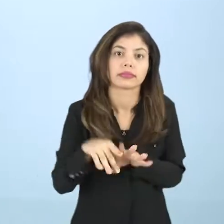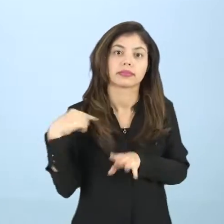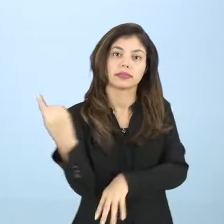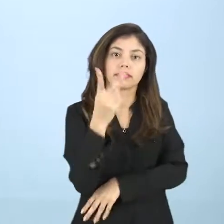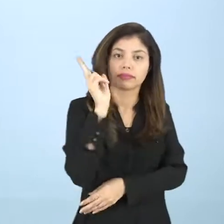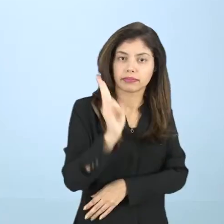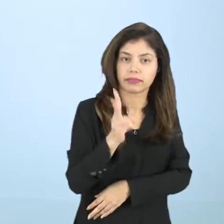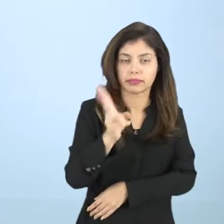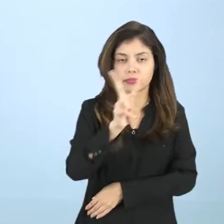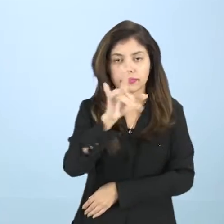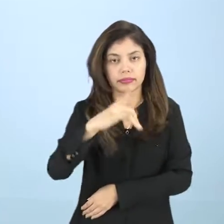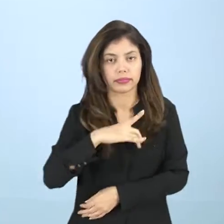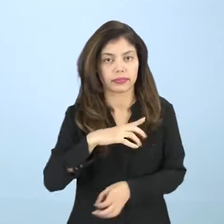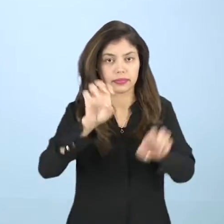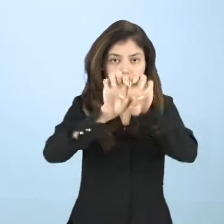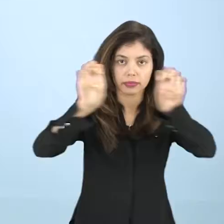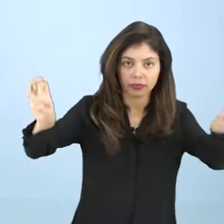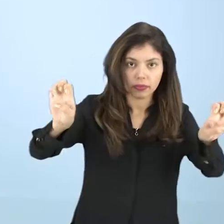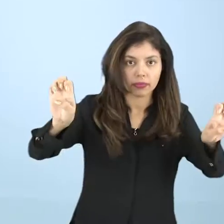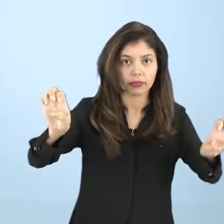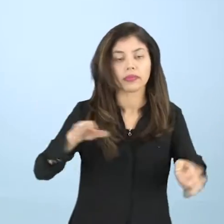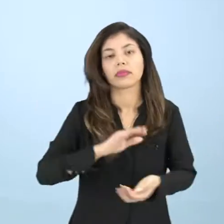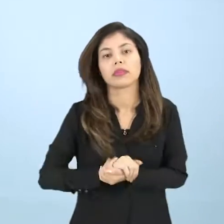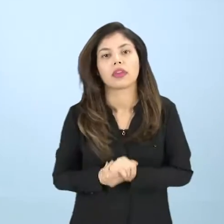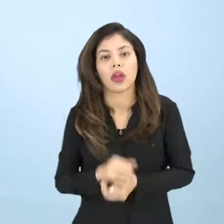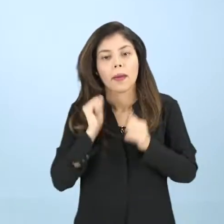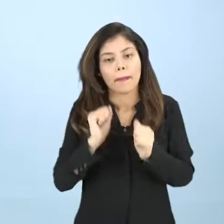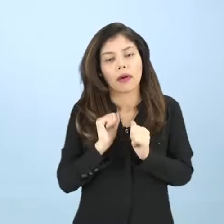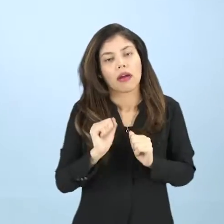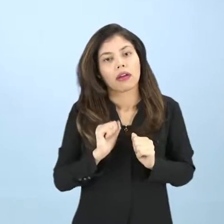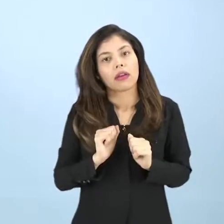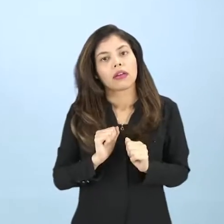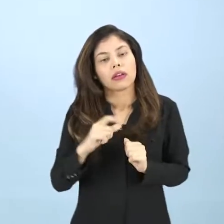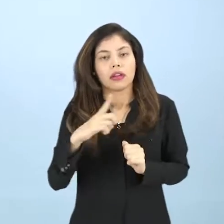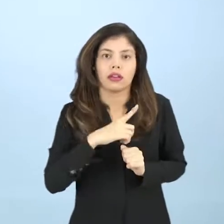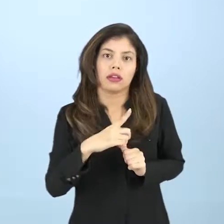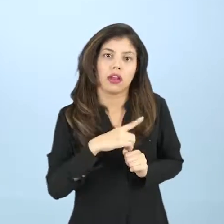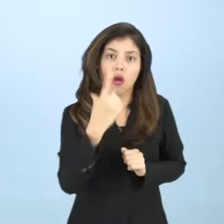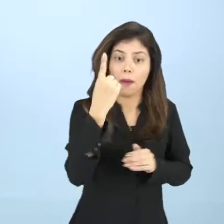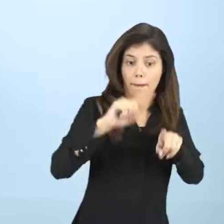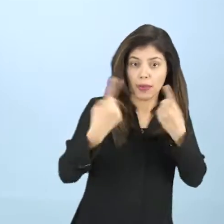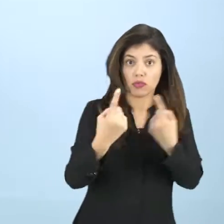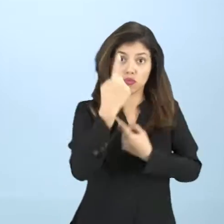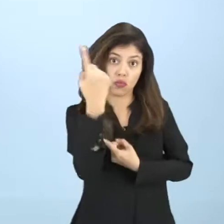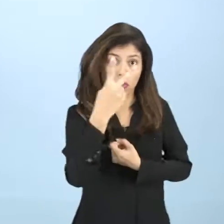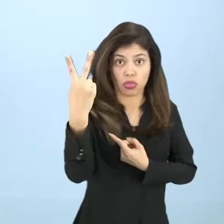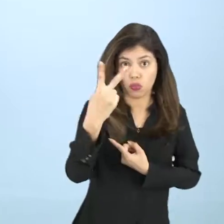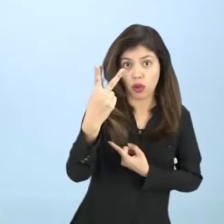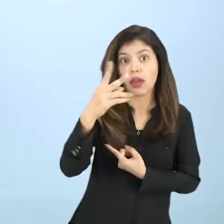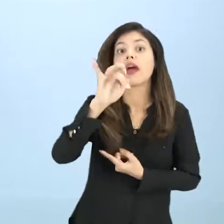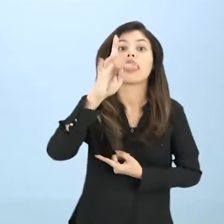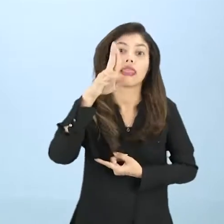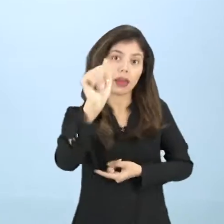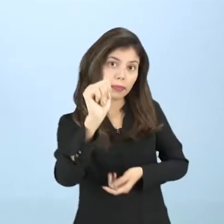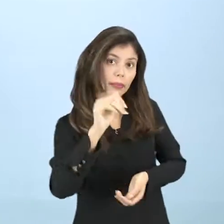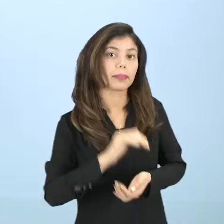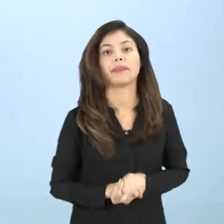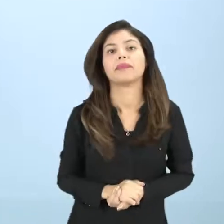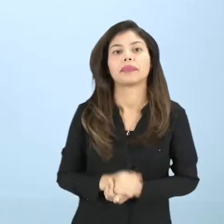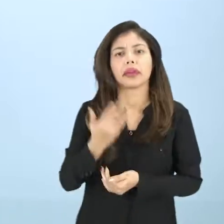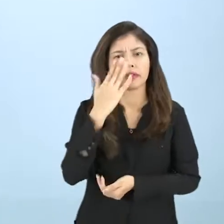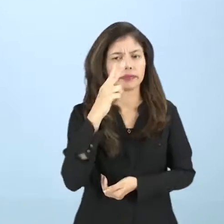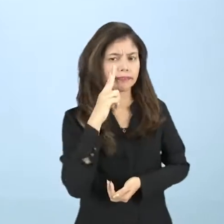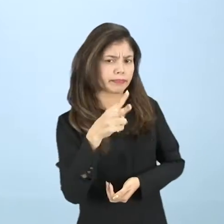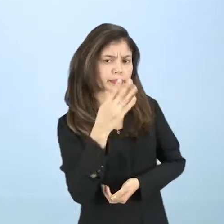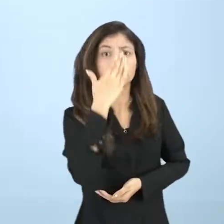teremos sempre equações subsequentes, que essa reação ela pode acontecer de mais uma, duas etapas, que nós veremos